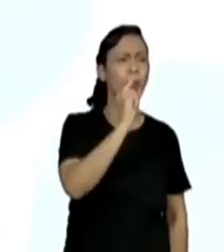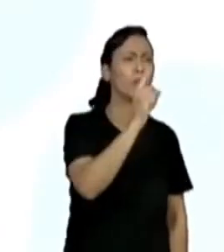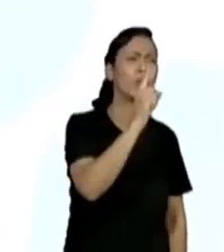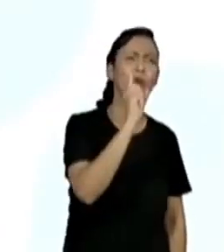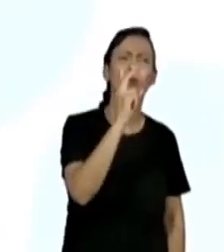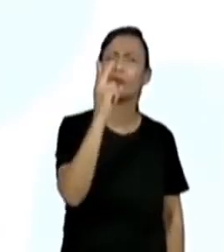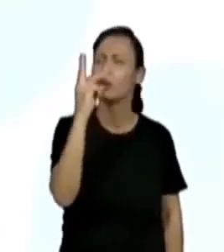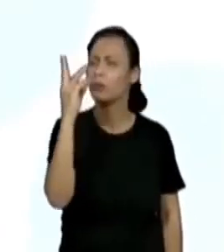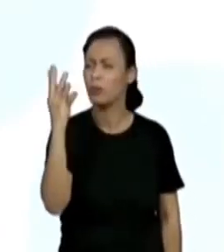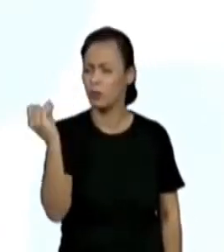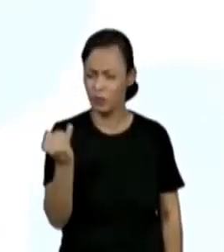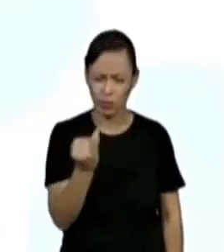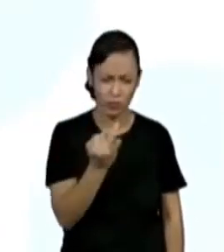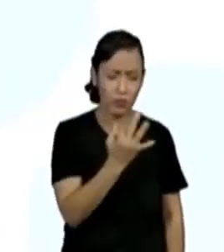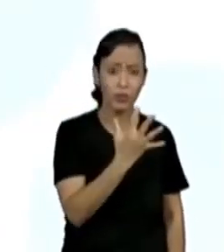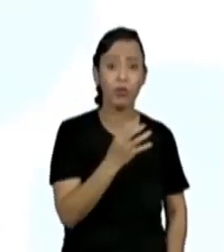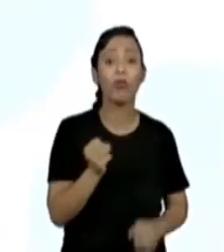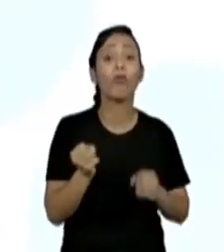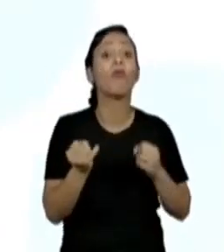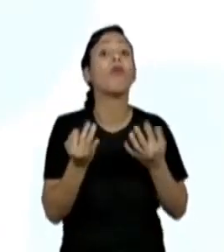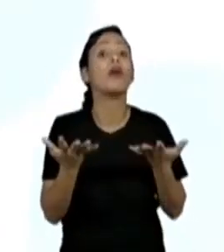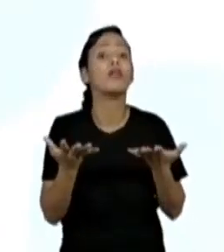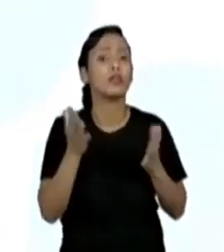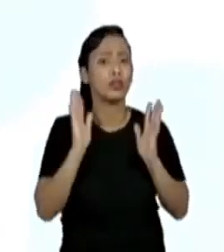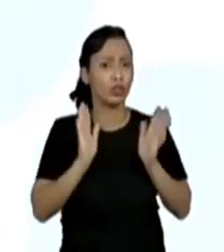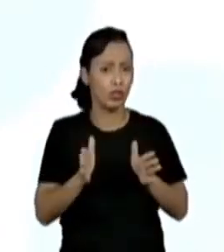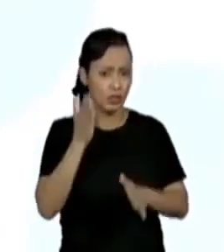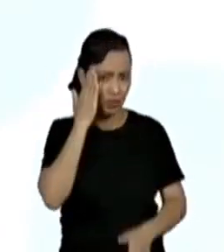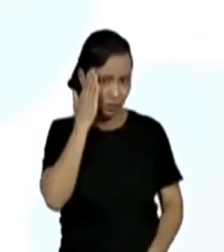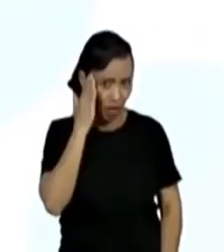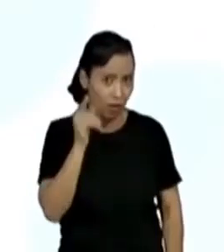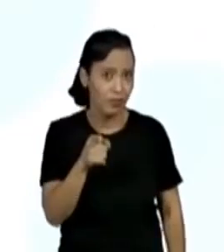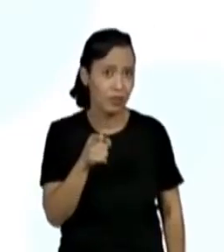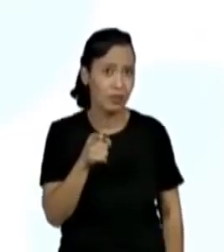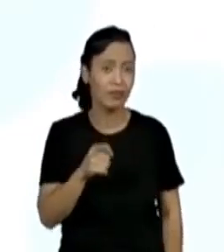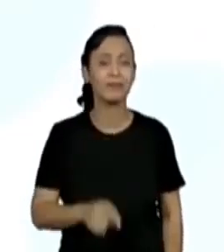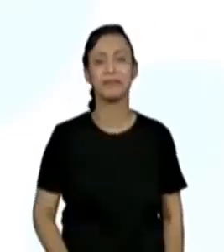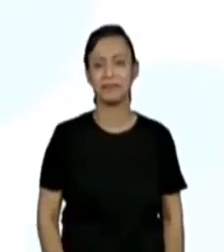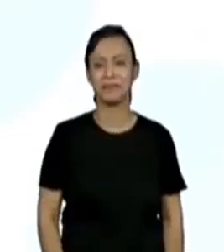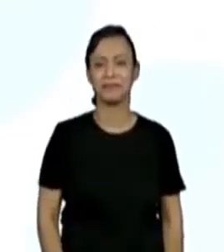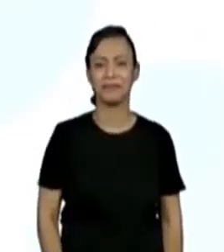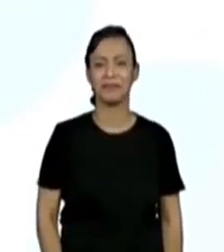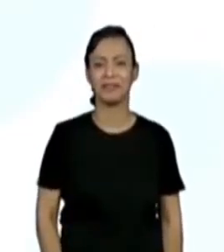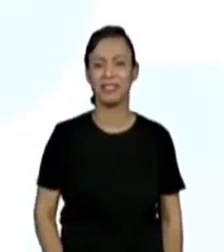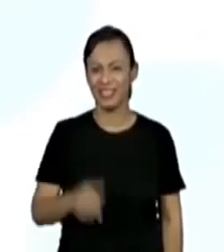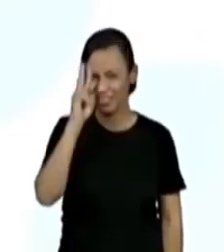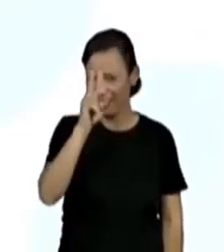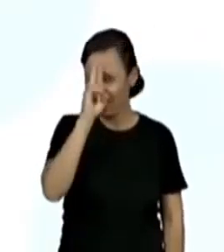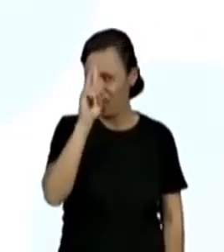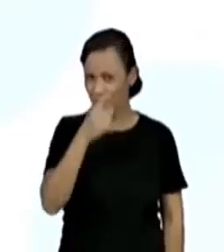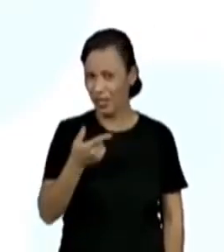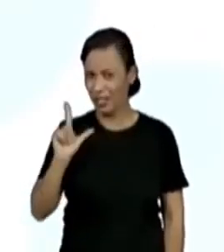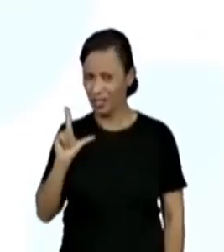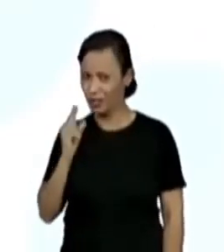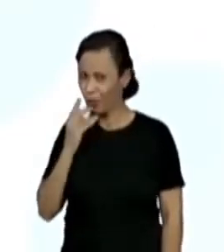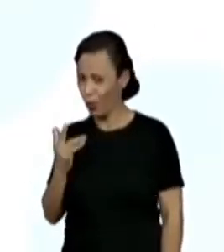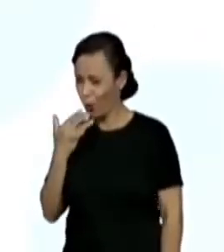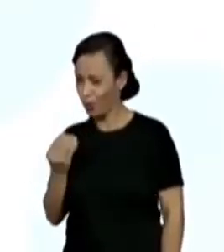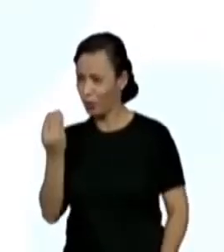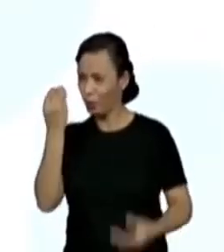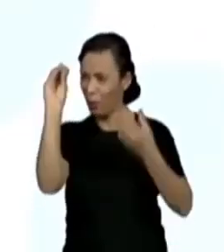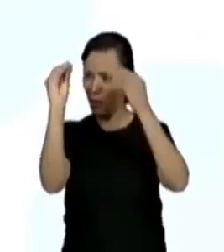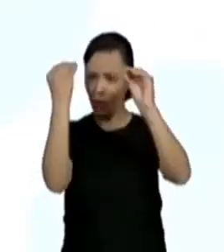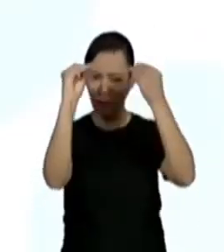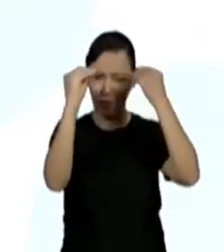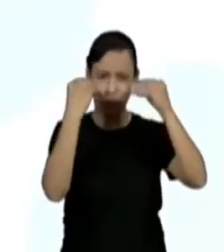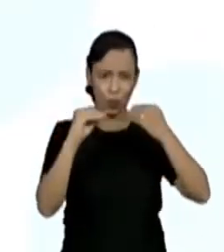responder em quantas partes a figura foi dividida não é mesmo Confira aí na tela ou no seu material e faça